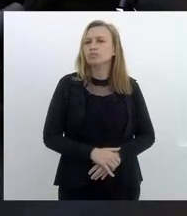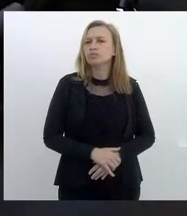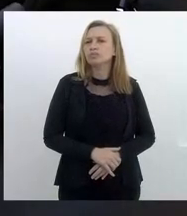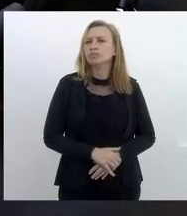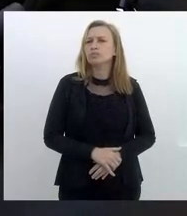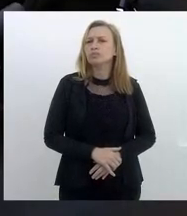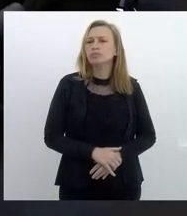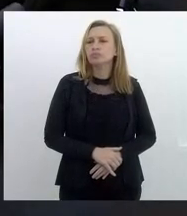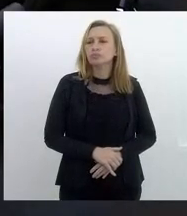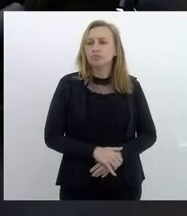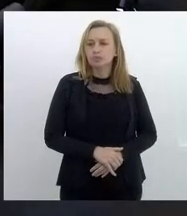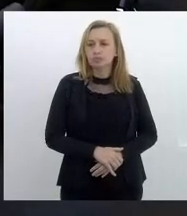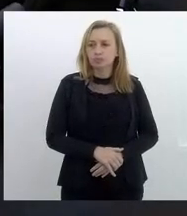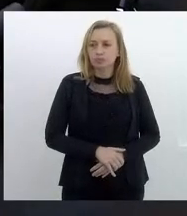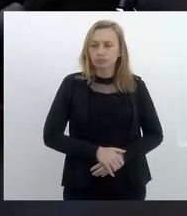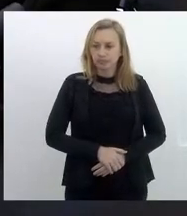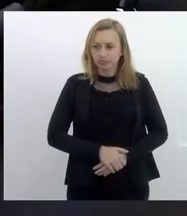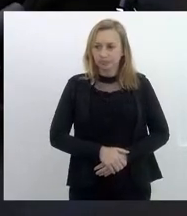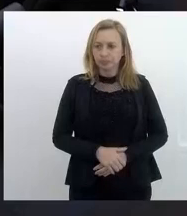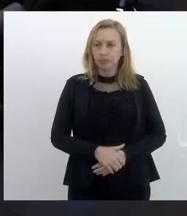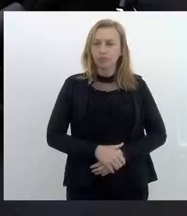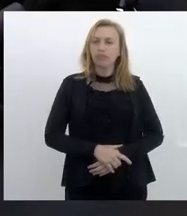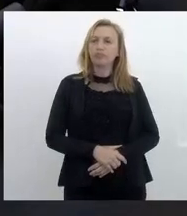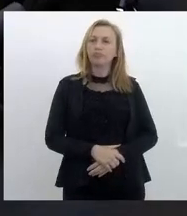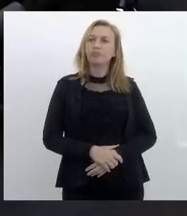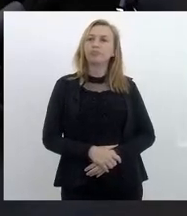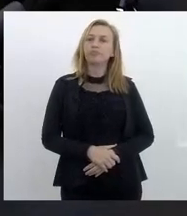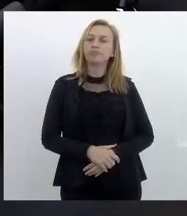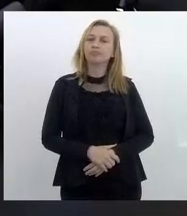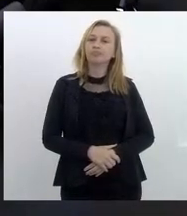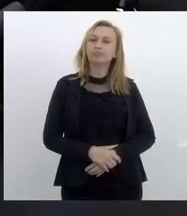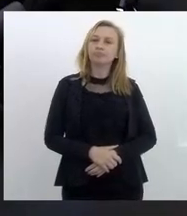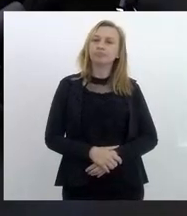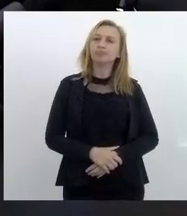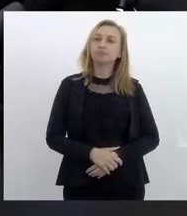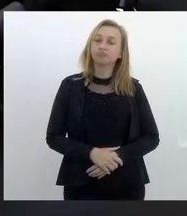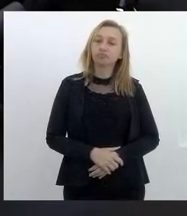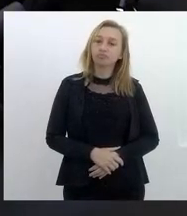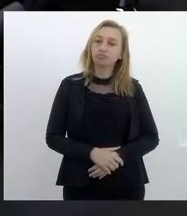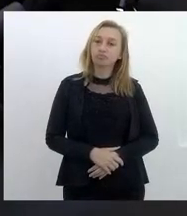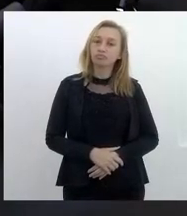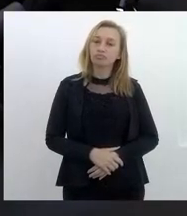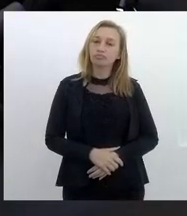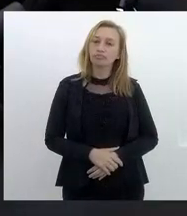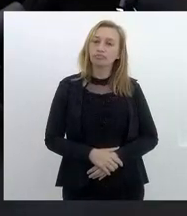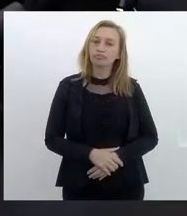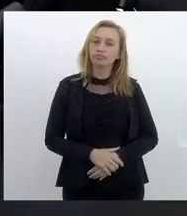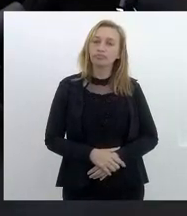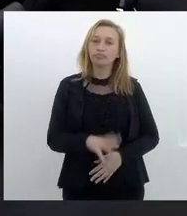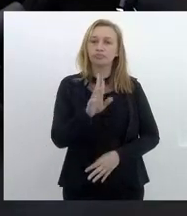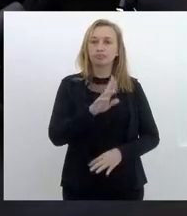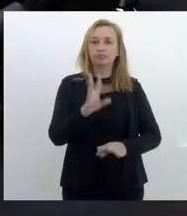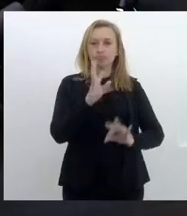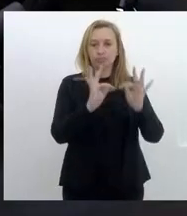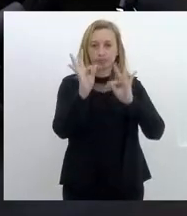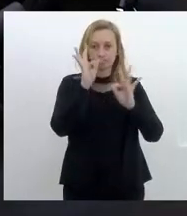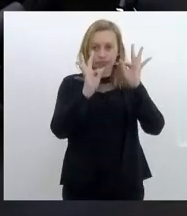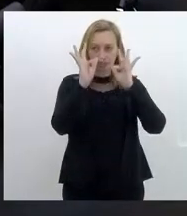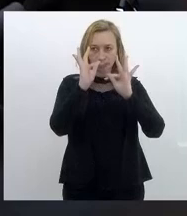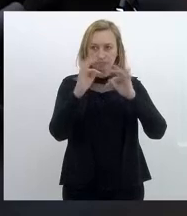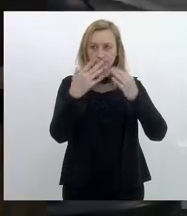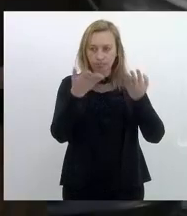e nessa nessa nesse instrumento tecnológico não é